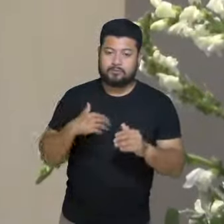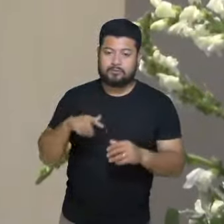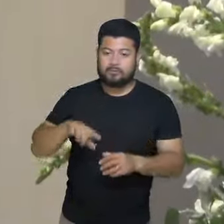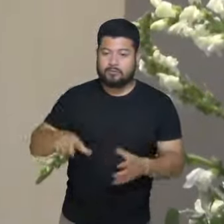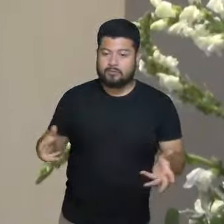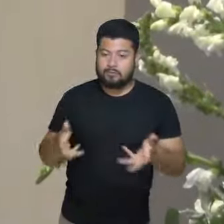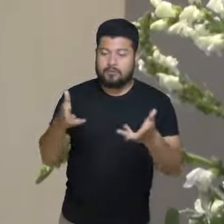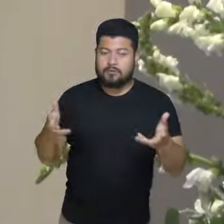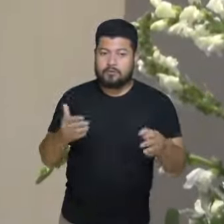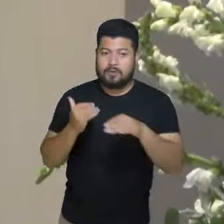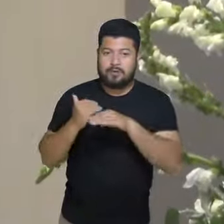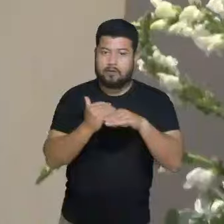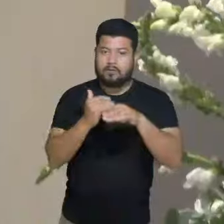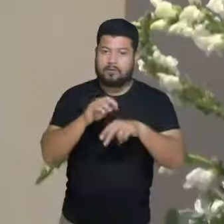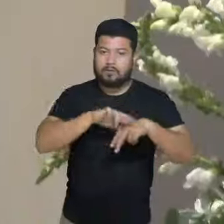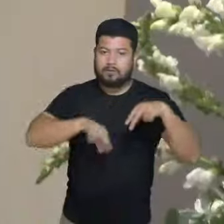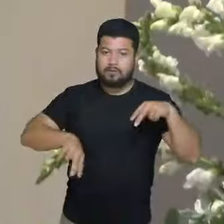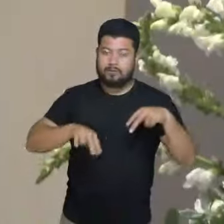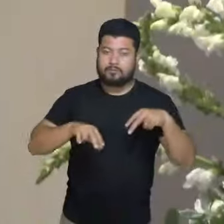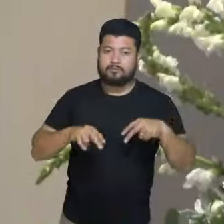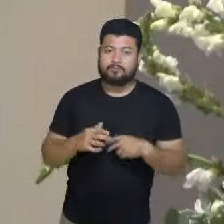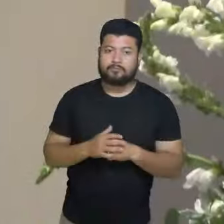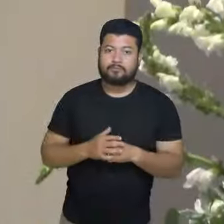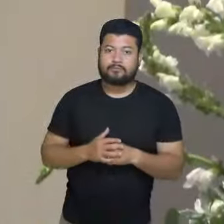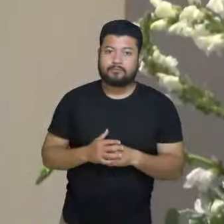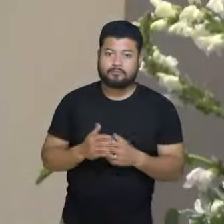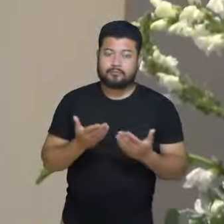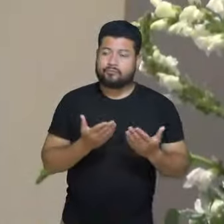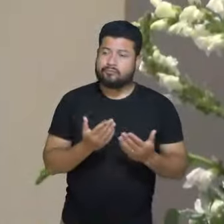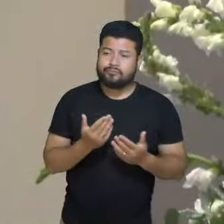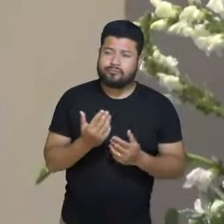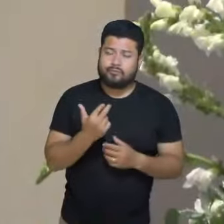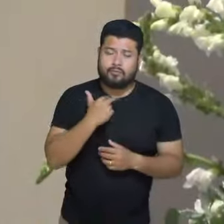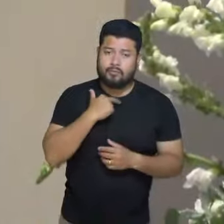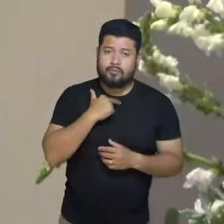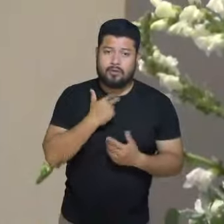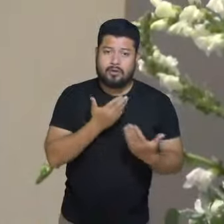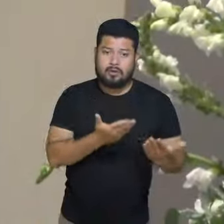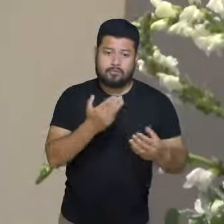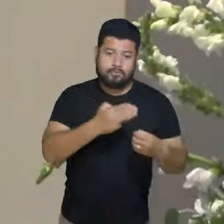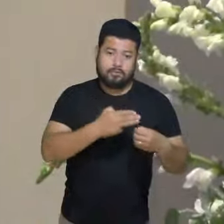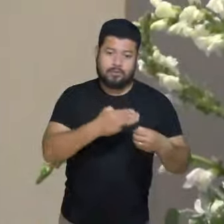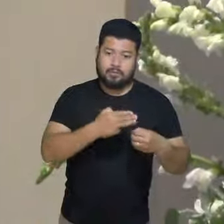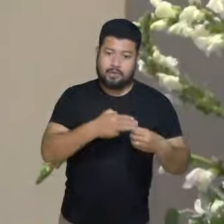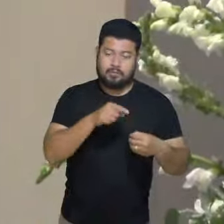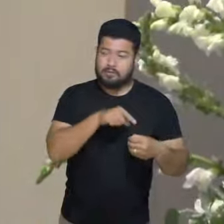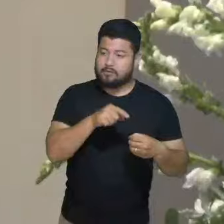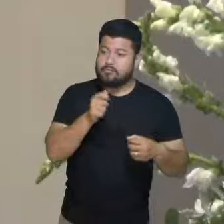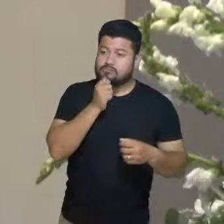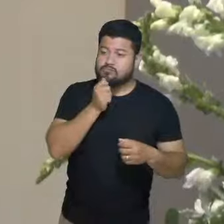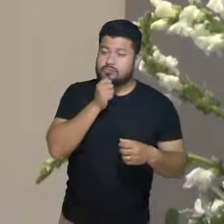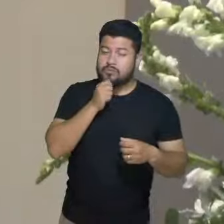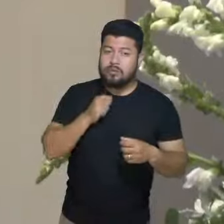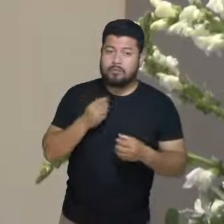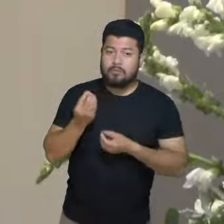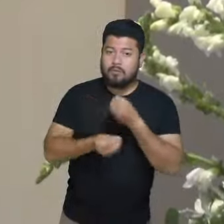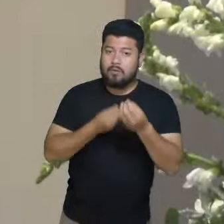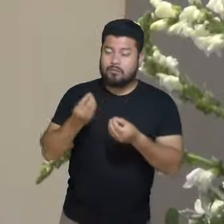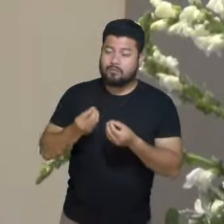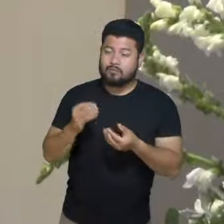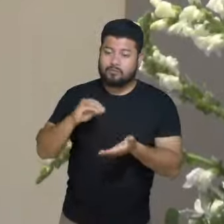possível que o município que não peça ou ou não saiba como e a quem pedir por ausência de estrutura e